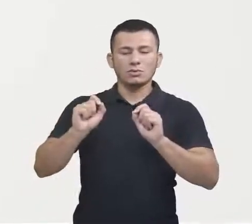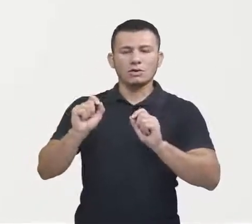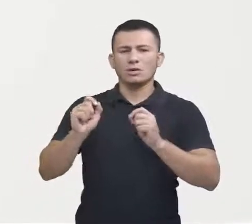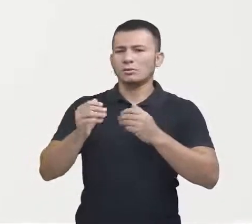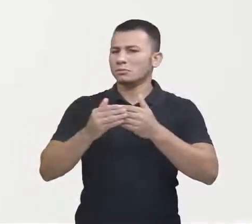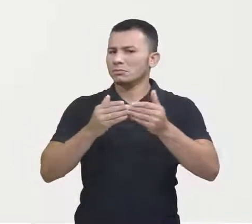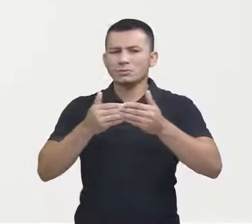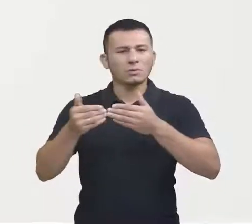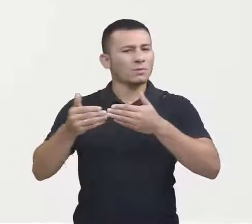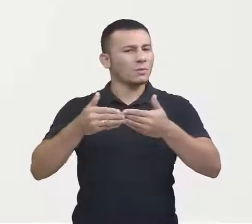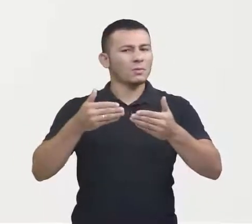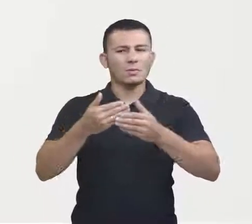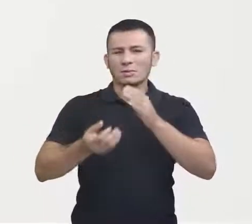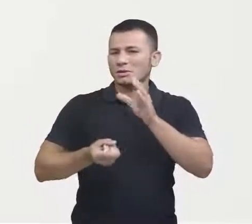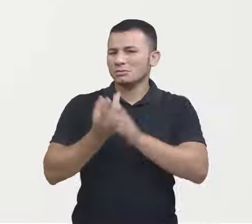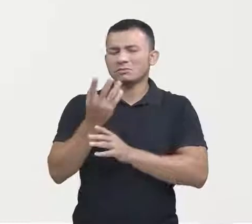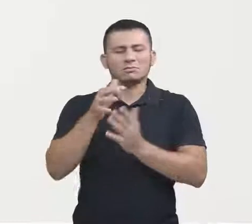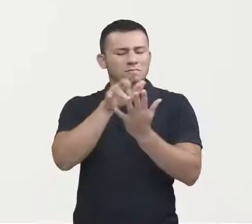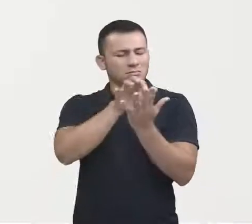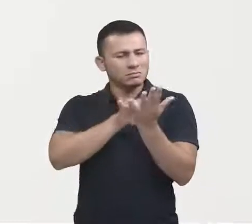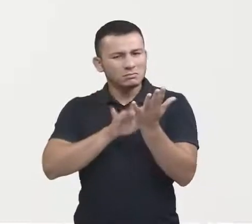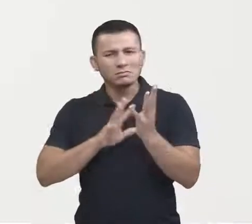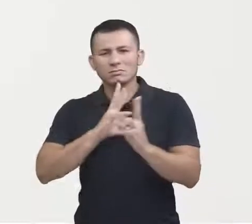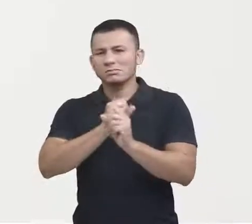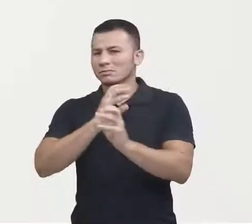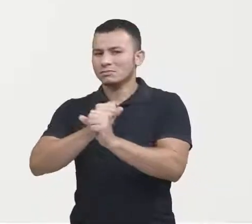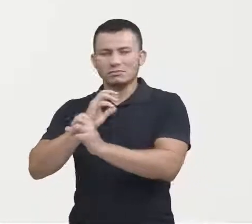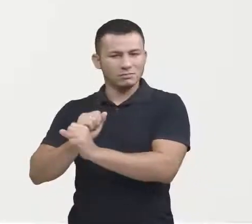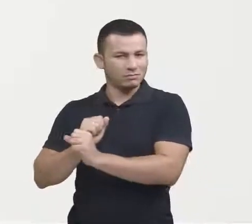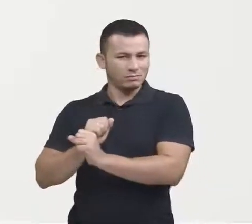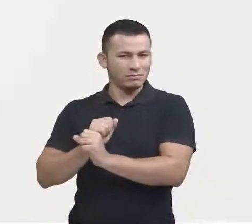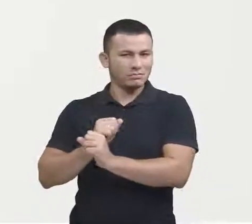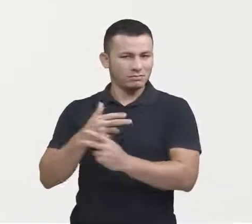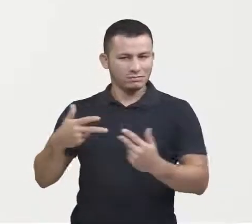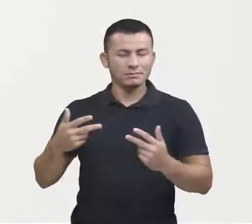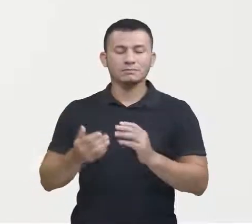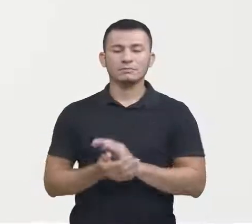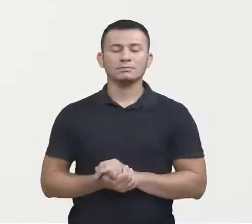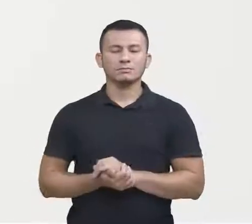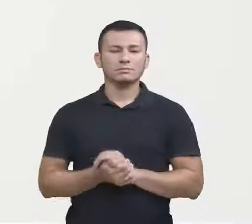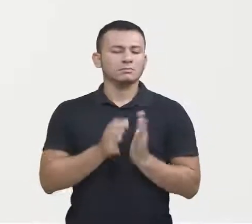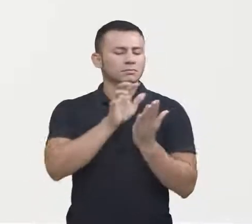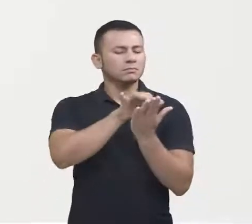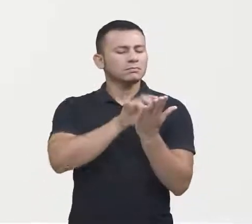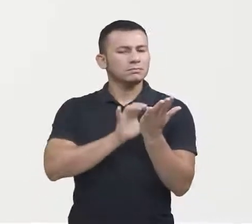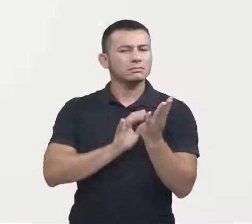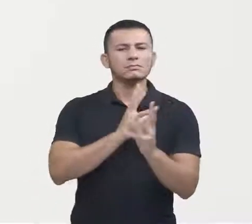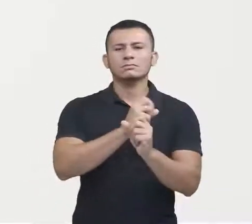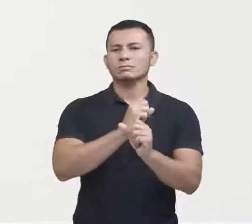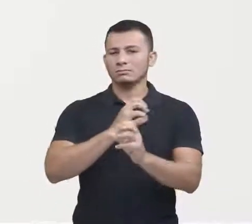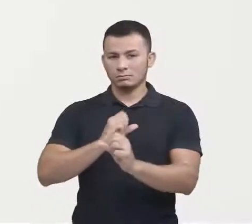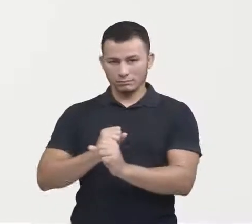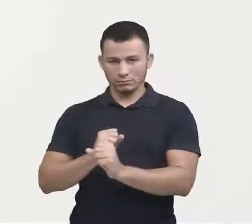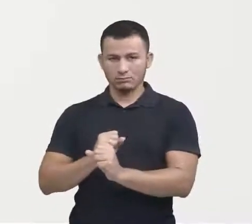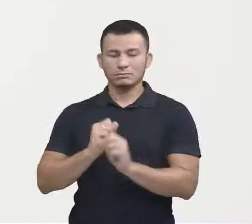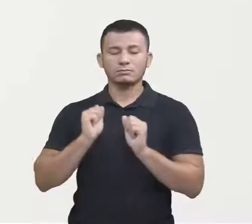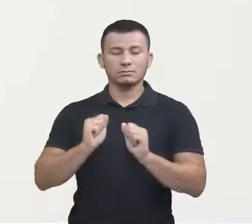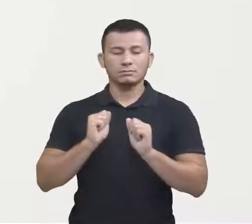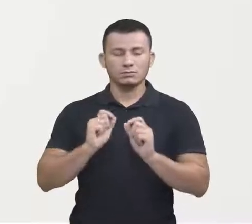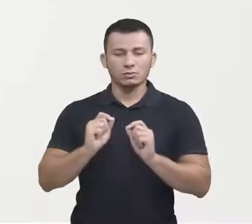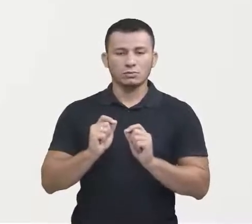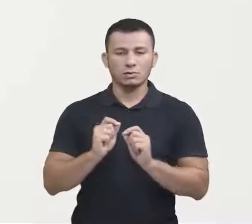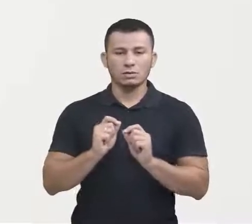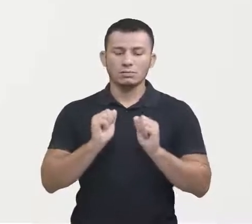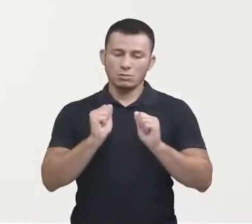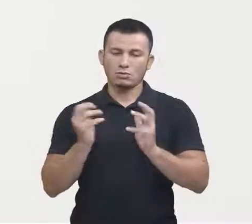qualquer conta né e eu fazendo qualquer conta eu a